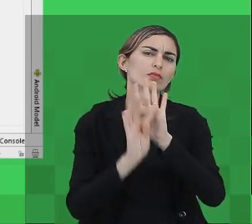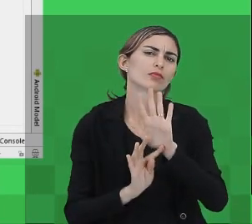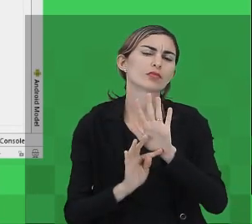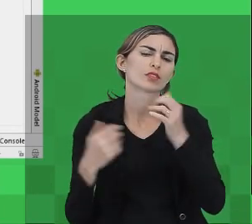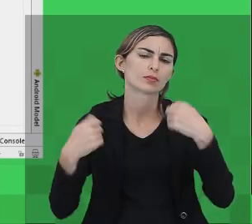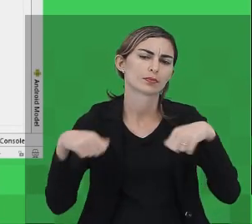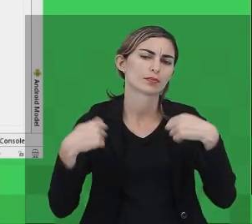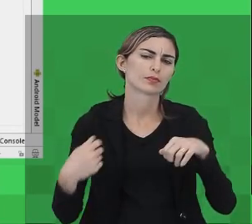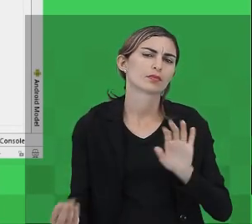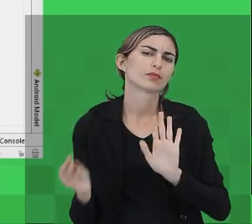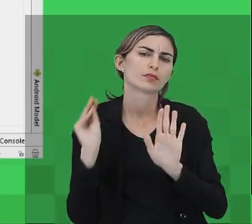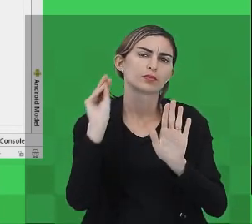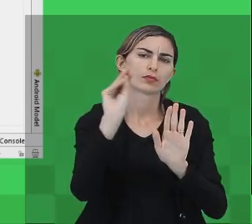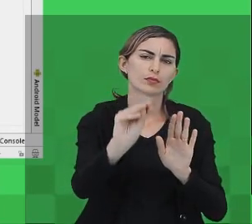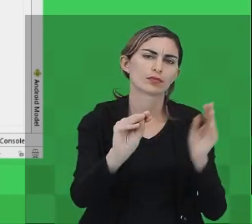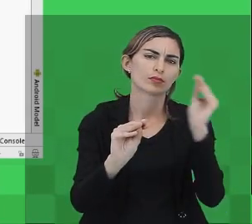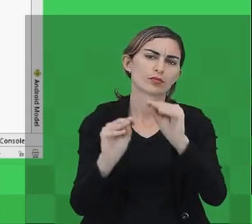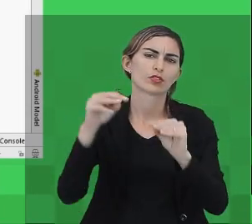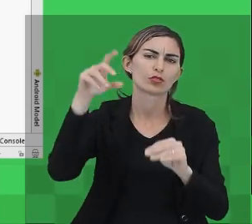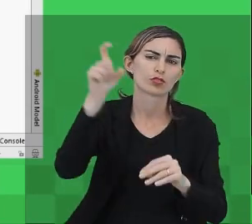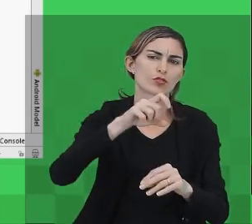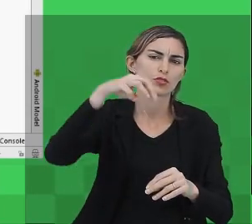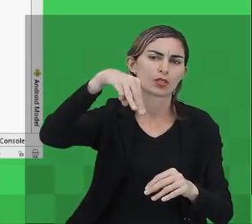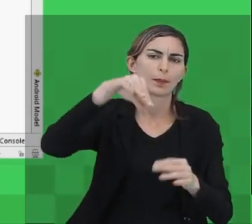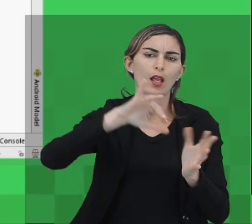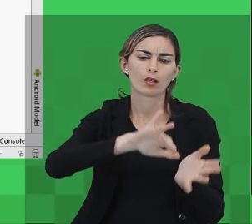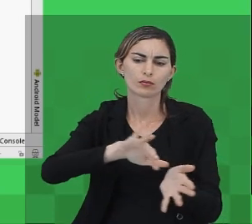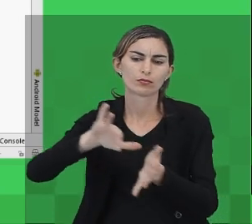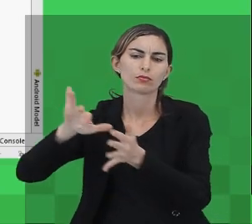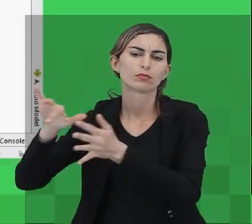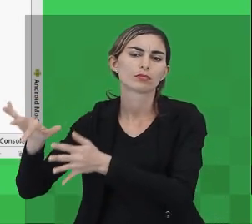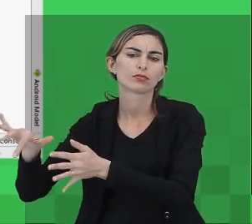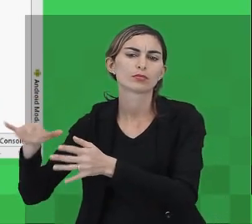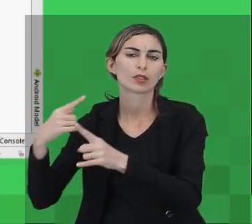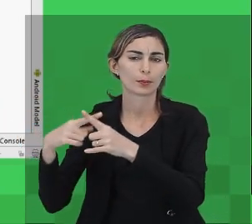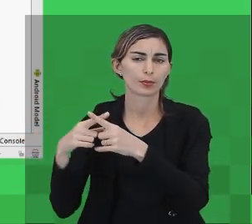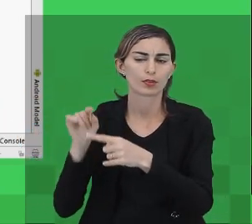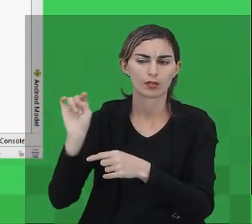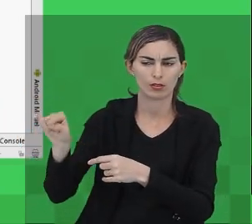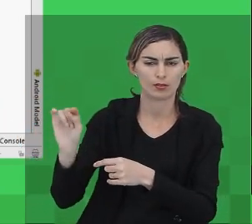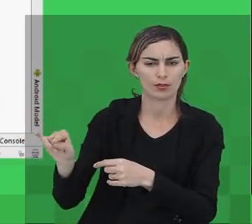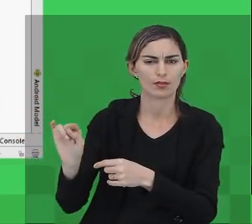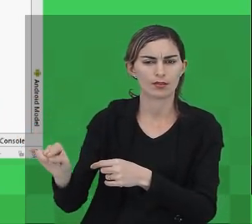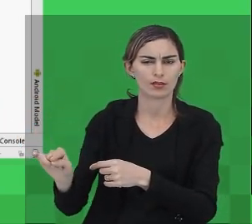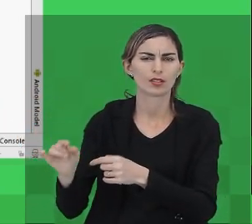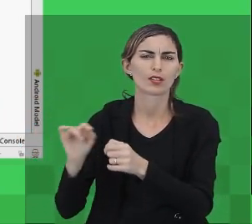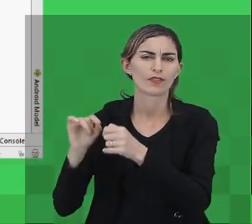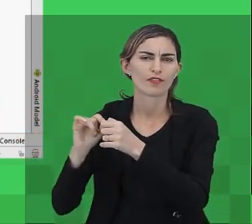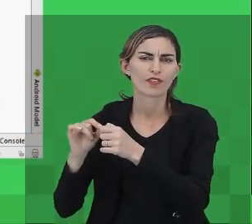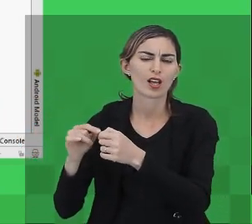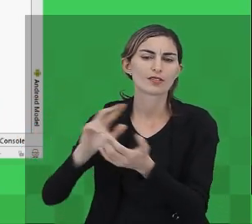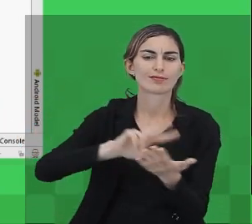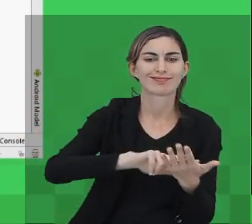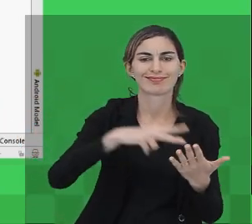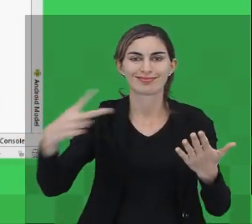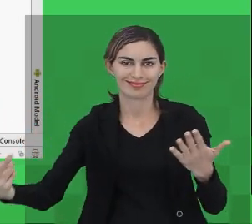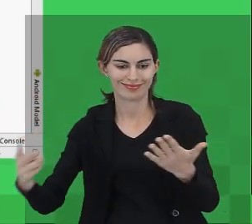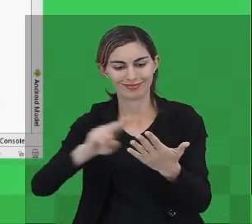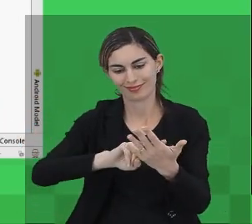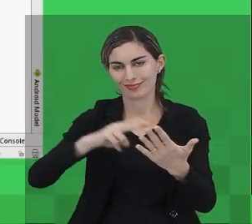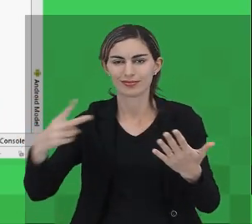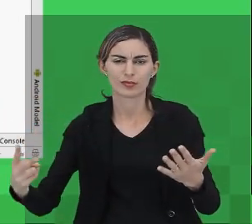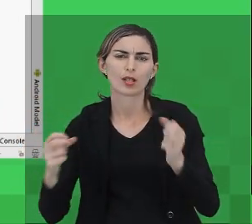Por que o texto ele deve ser colocado num XML à parte? Porque através dele é que fazemos